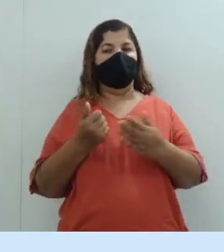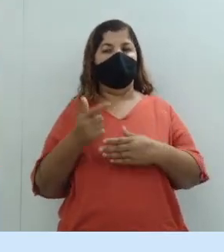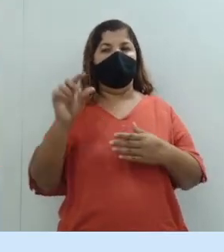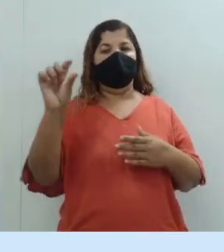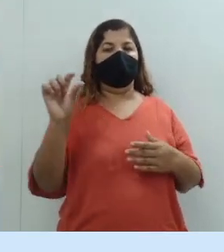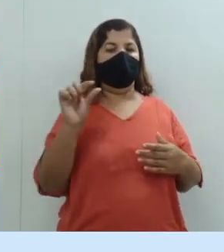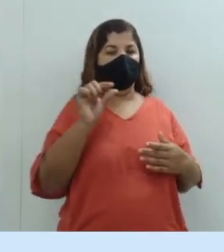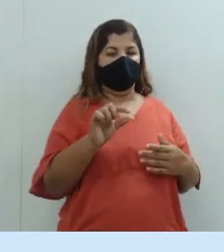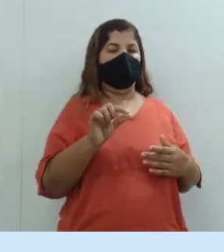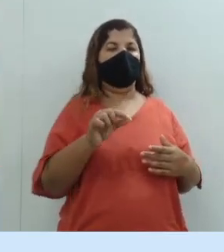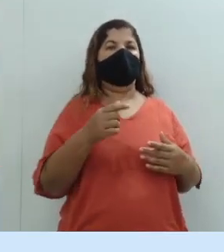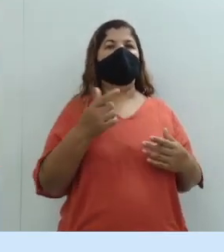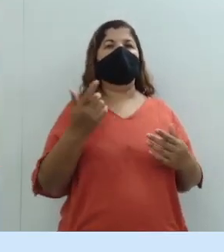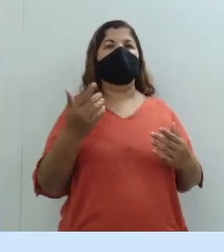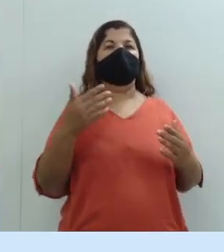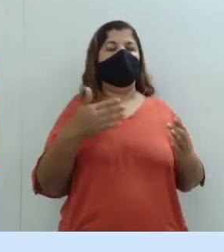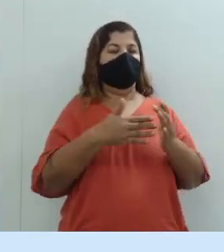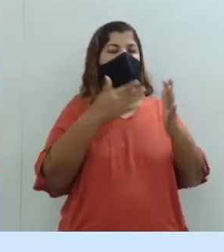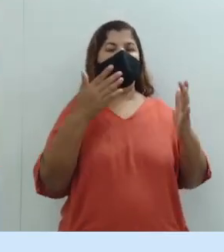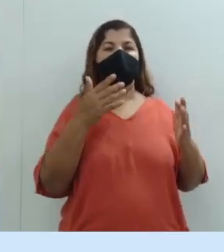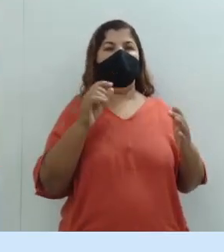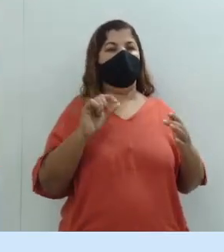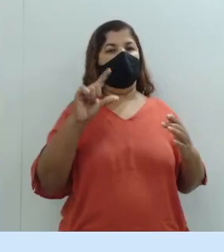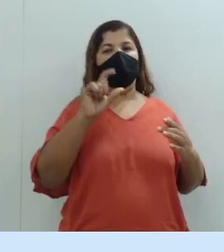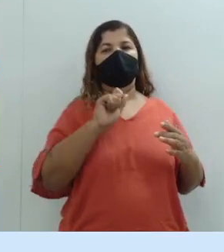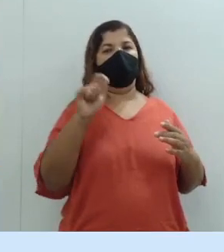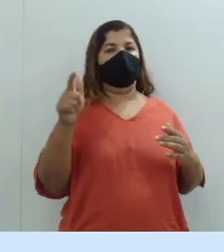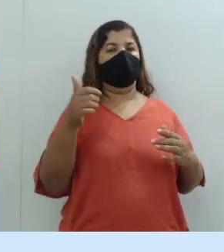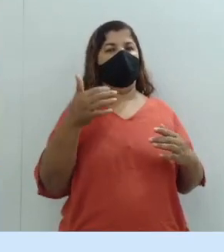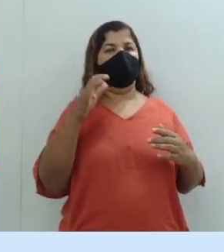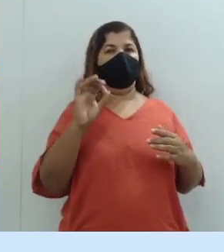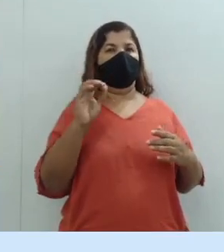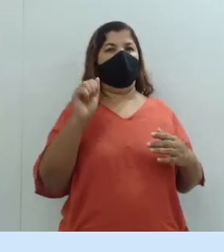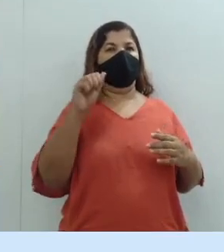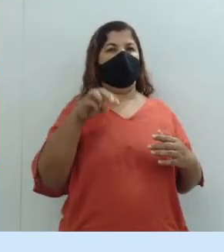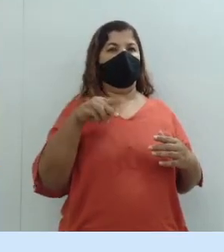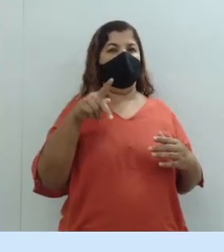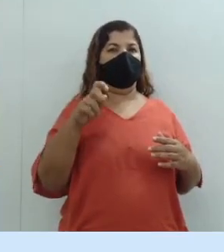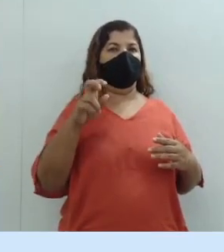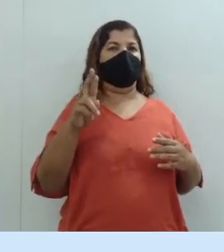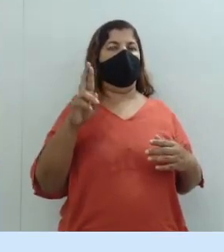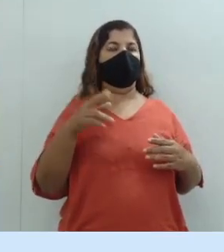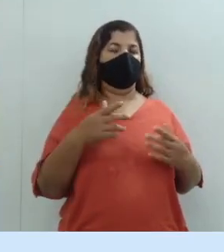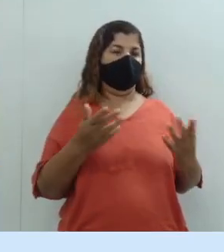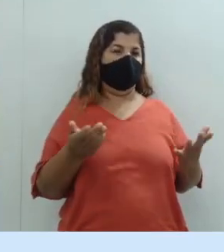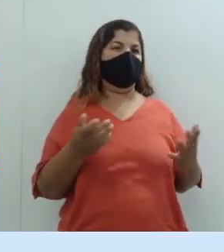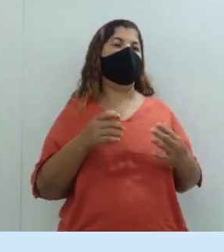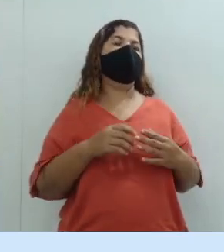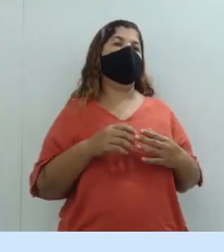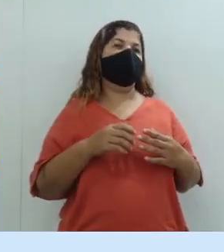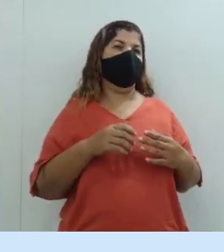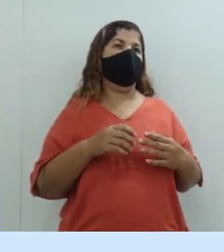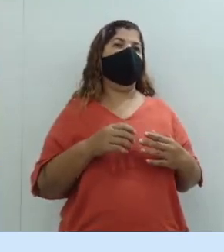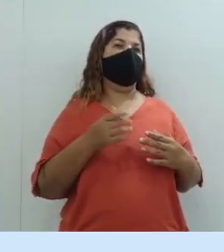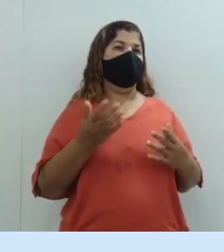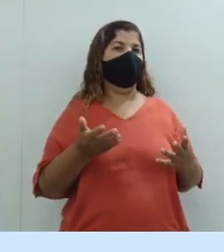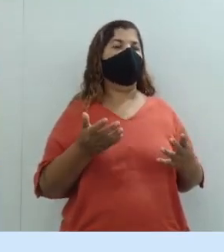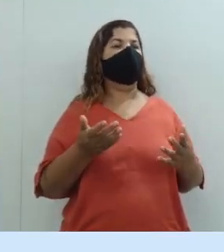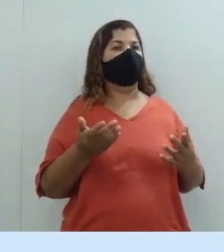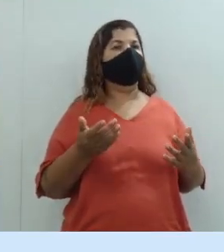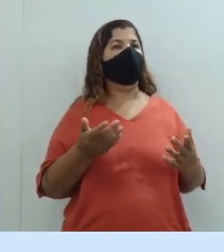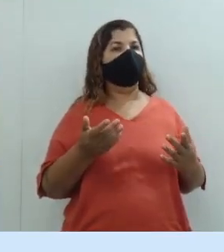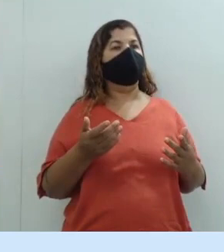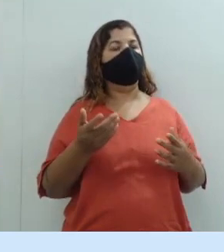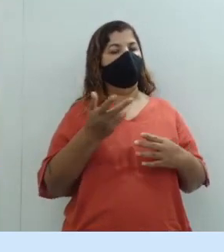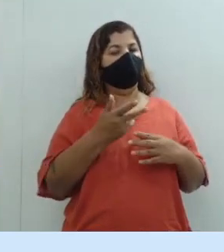com uma corrente elétrica limite maior do que 10 ampere, por exemplo, que já é uma corrente relativamente legal aí. Mas você vai ter que